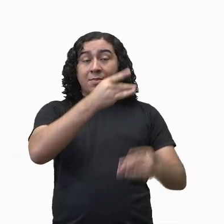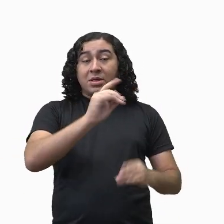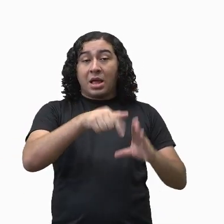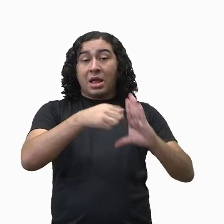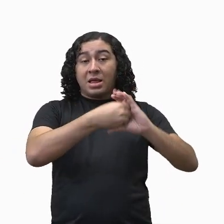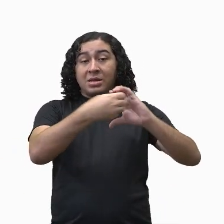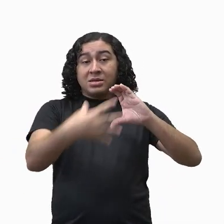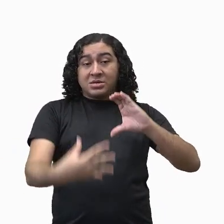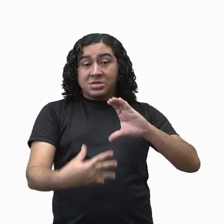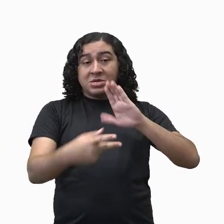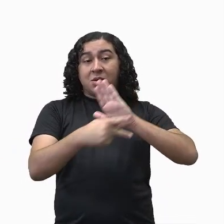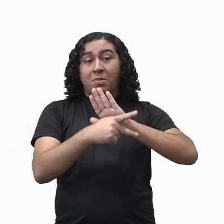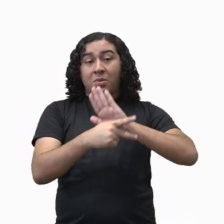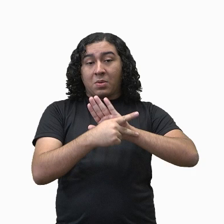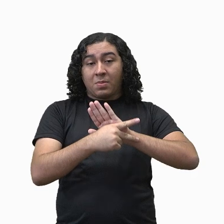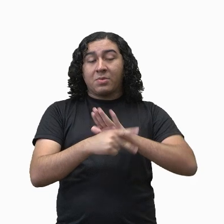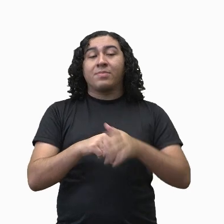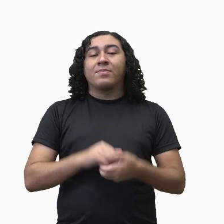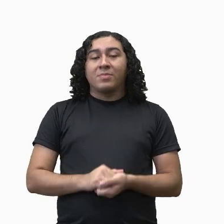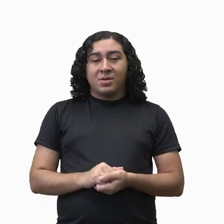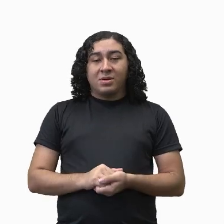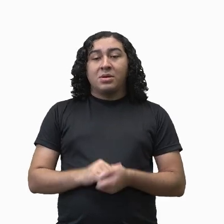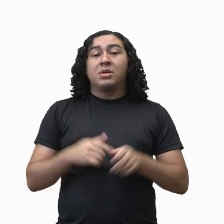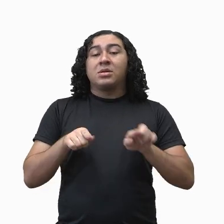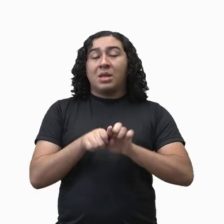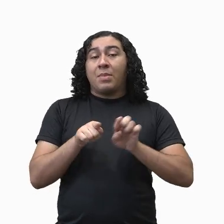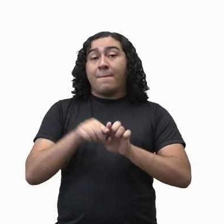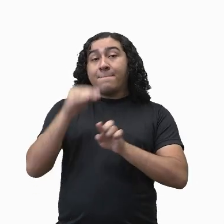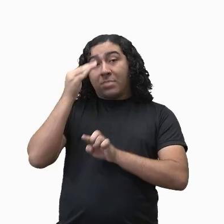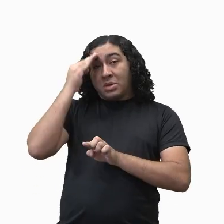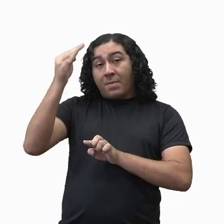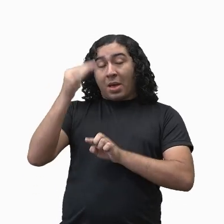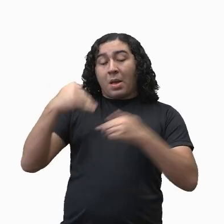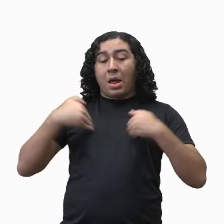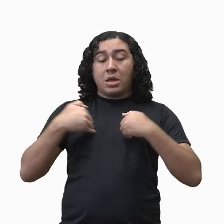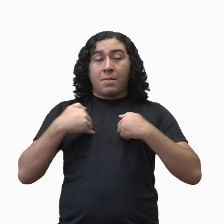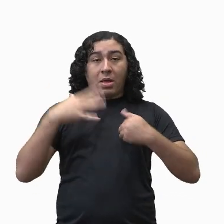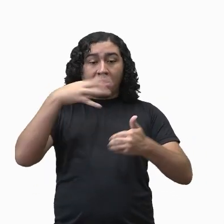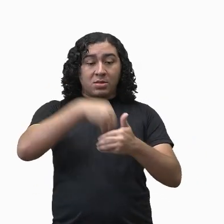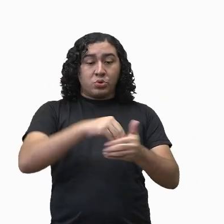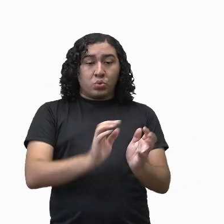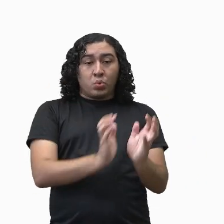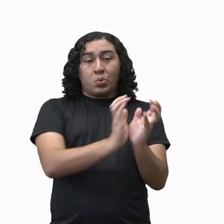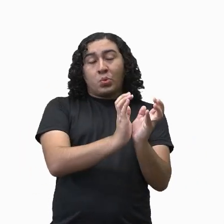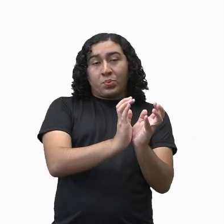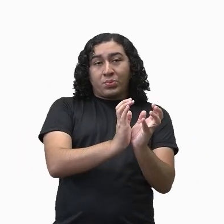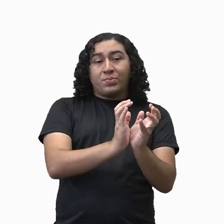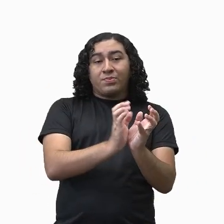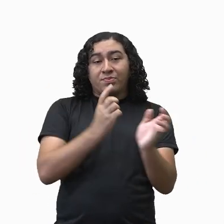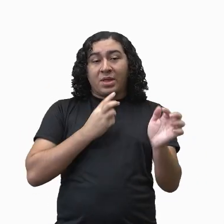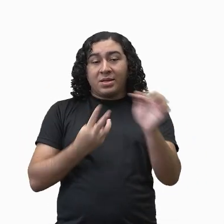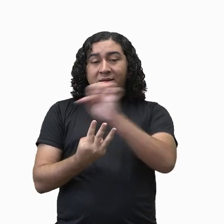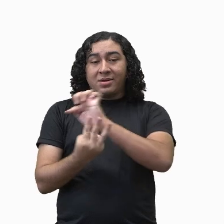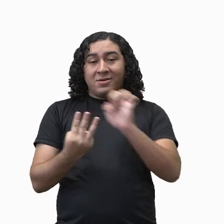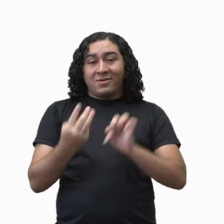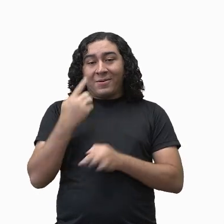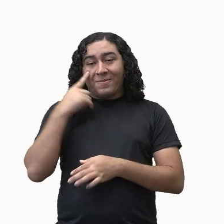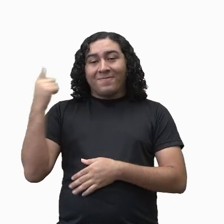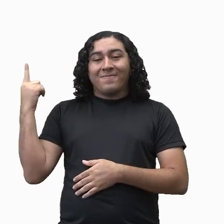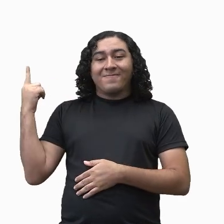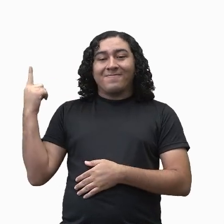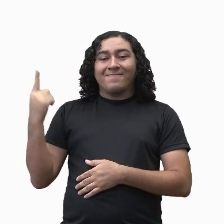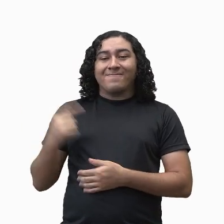objeto, características gerais e principais representantes dos anfíbios, os anuros, os caudados e